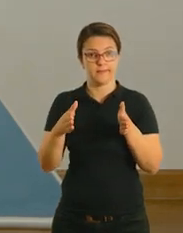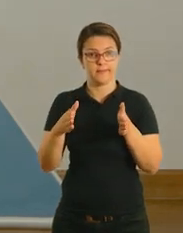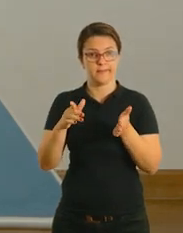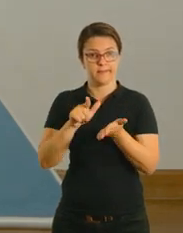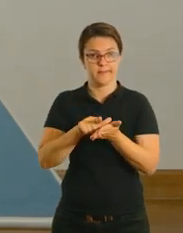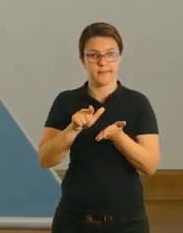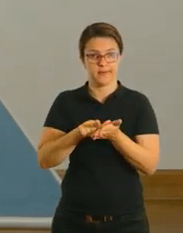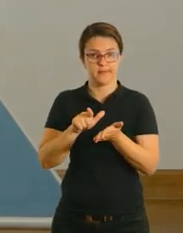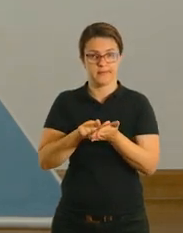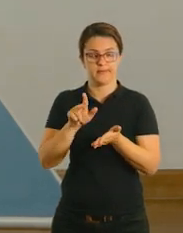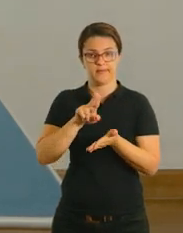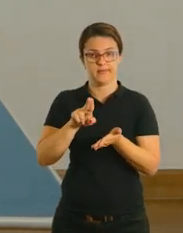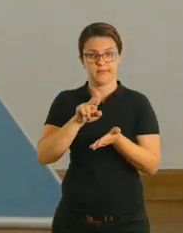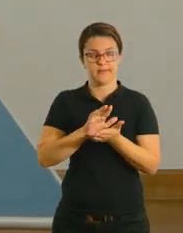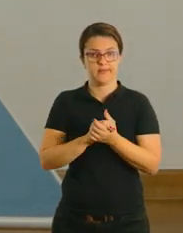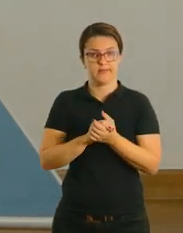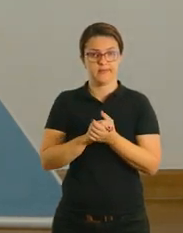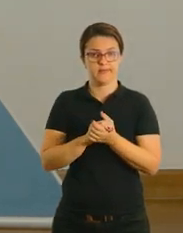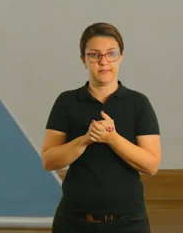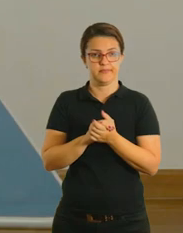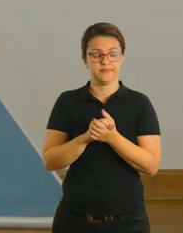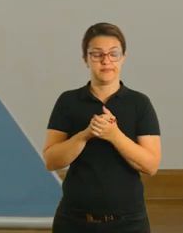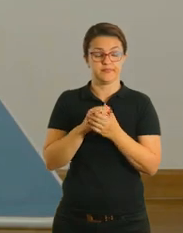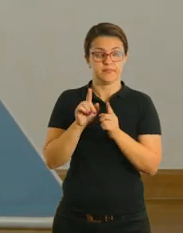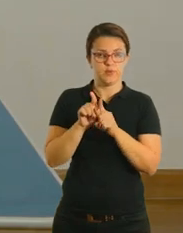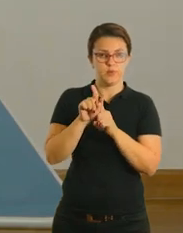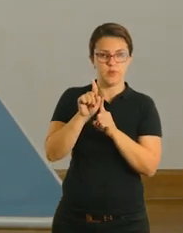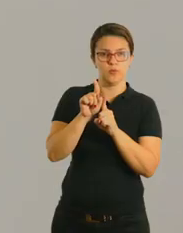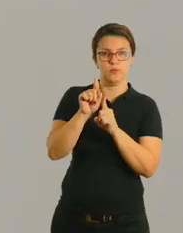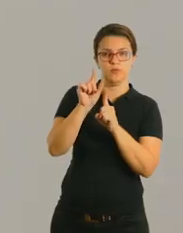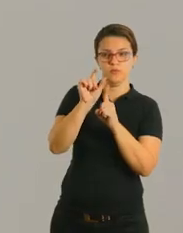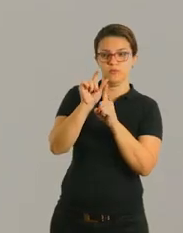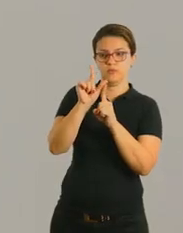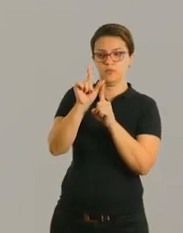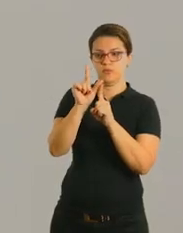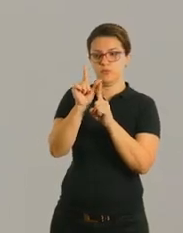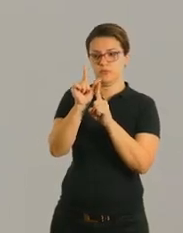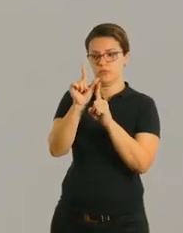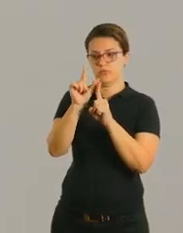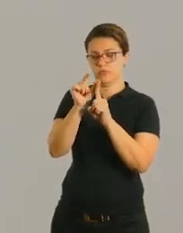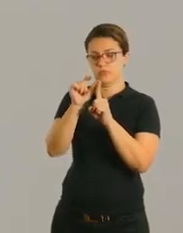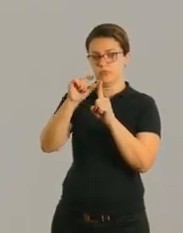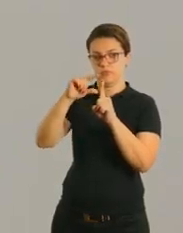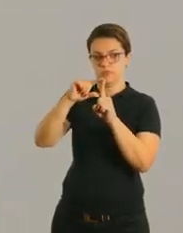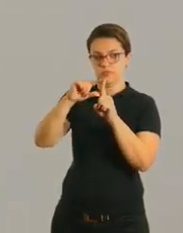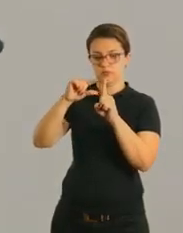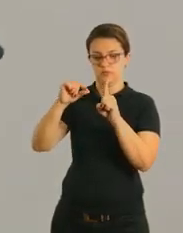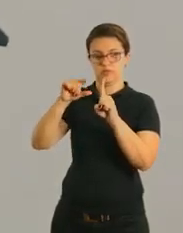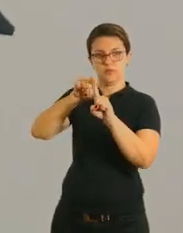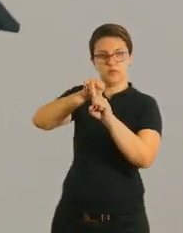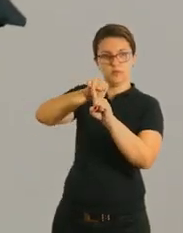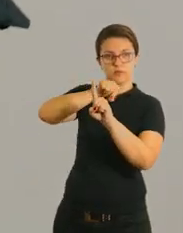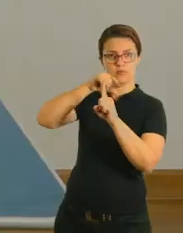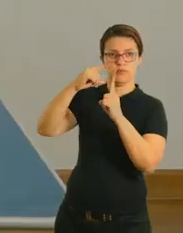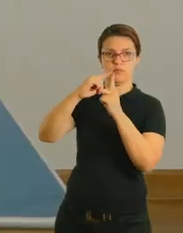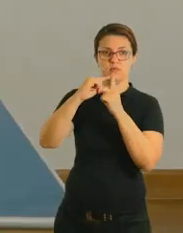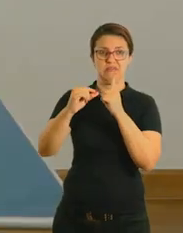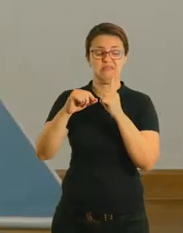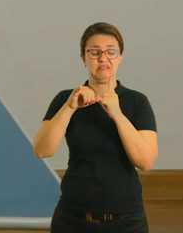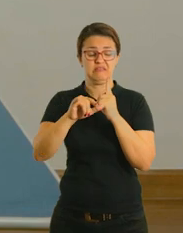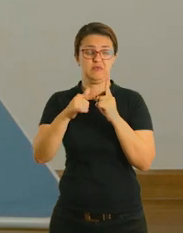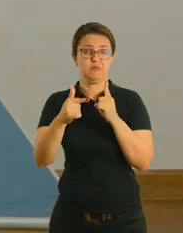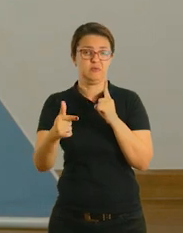a asa. Precisamos também de papéis coloridos. Caso vocês não tenham, usem revista,